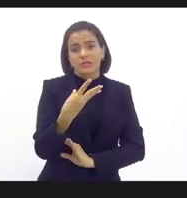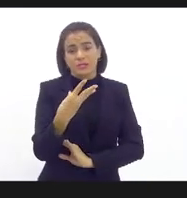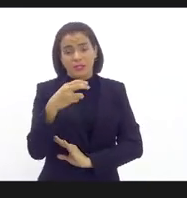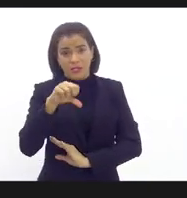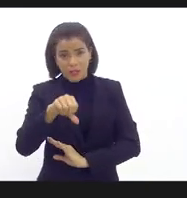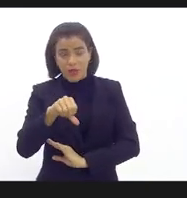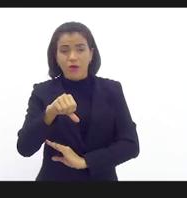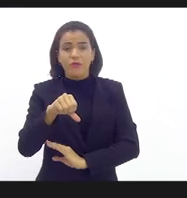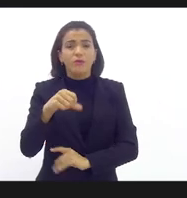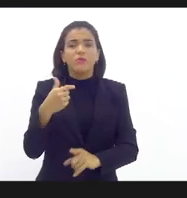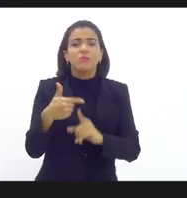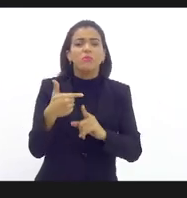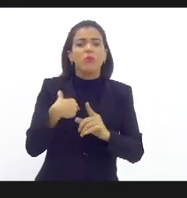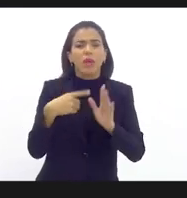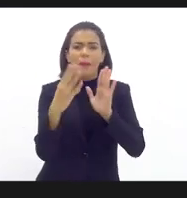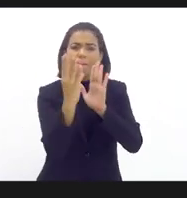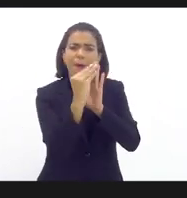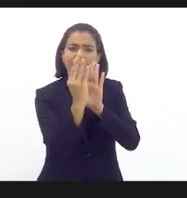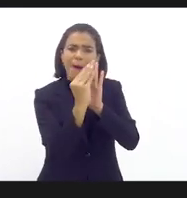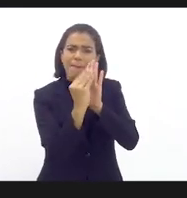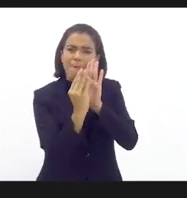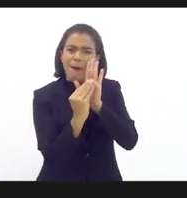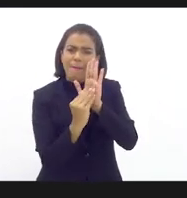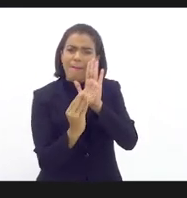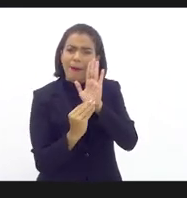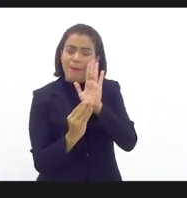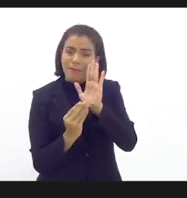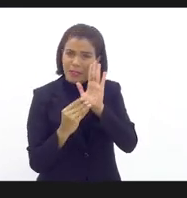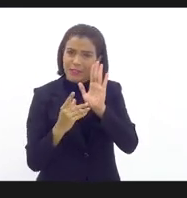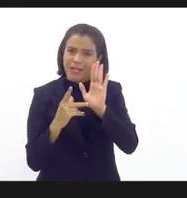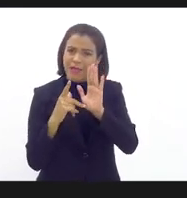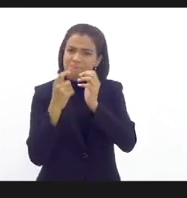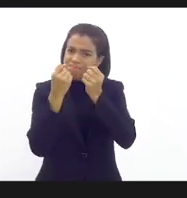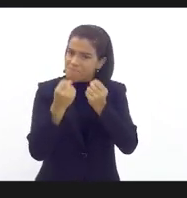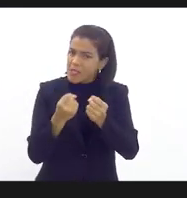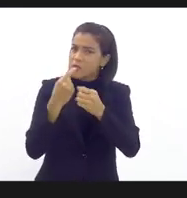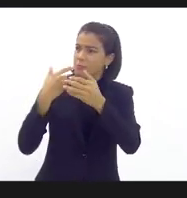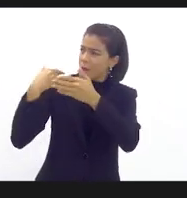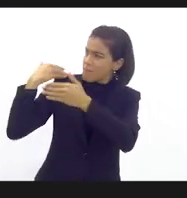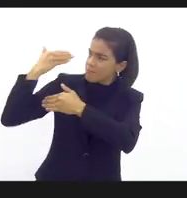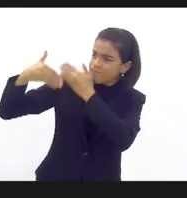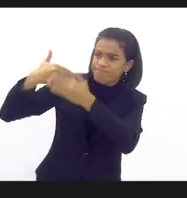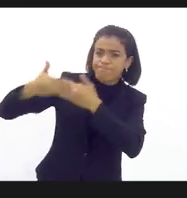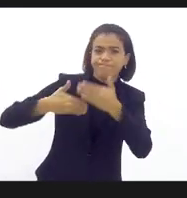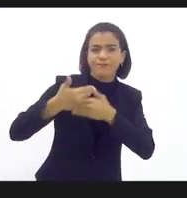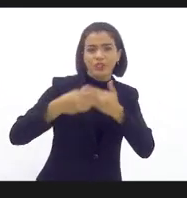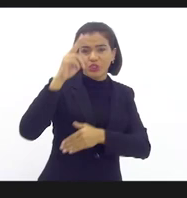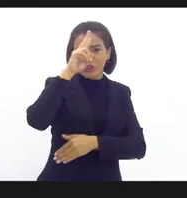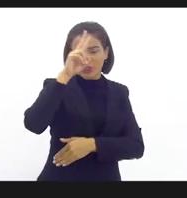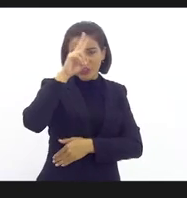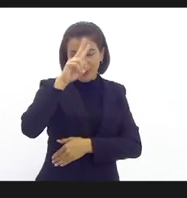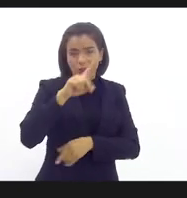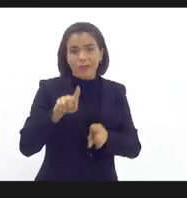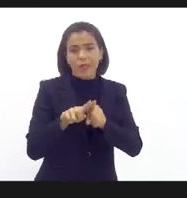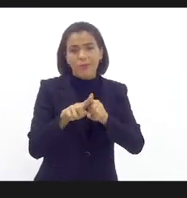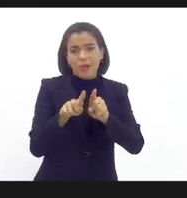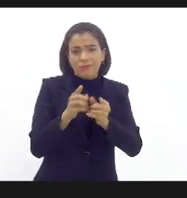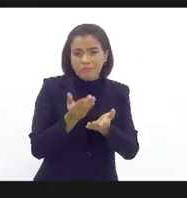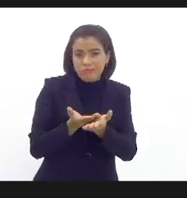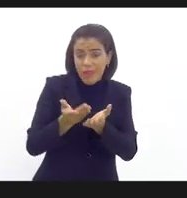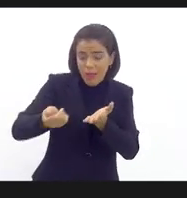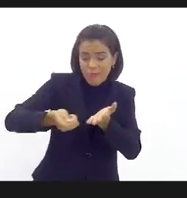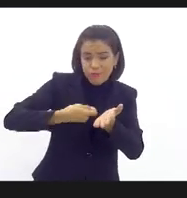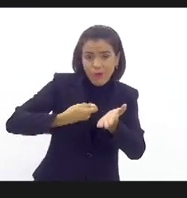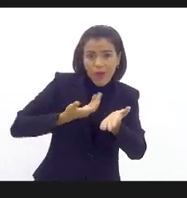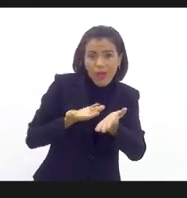porque ela traz em si uma carga do processo histórico e também porque a partir do momento da promulgação da